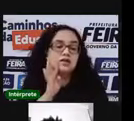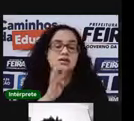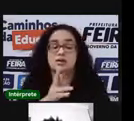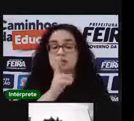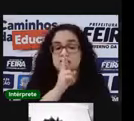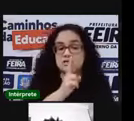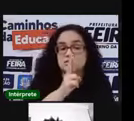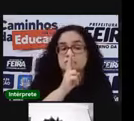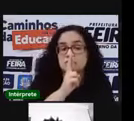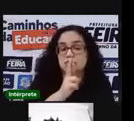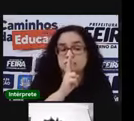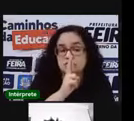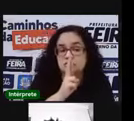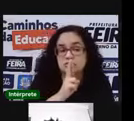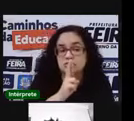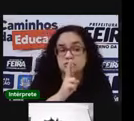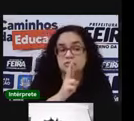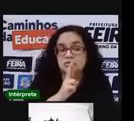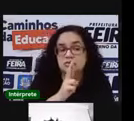isso aí, tá?